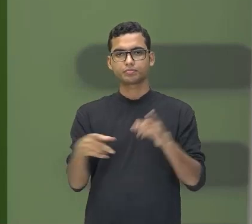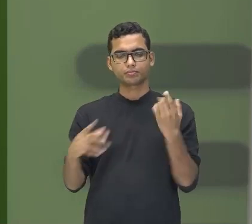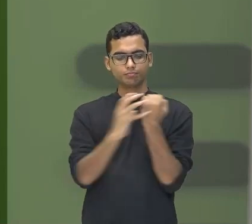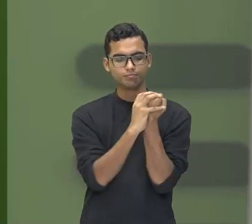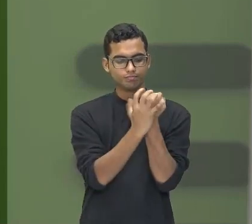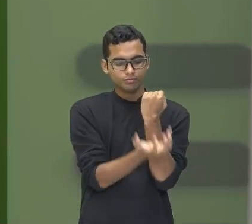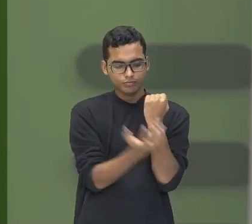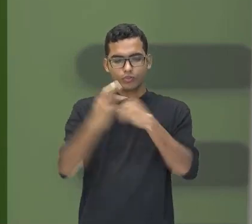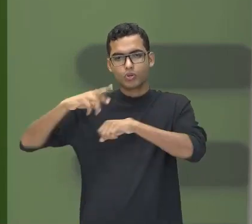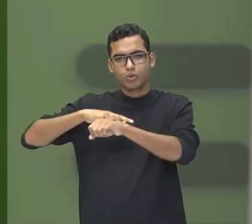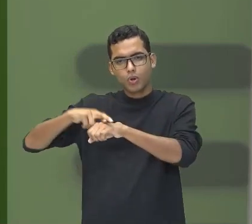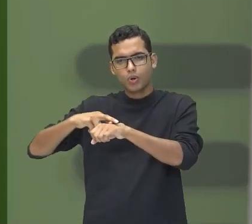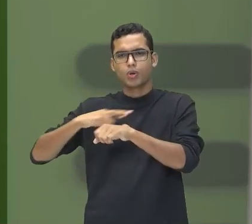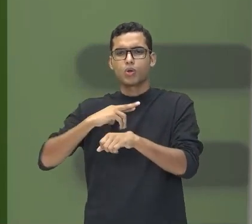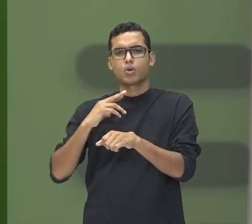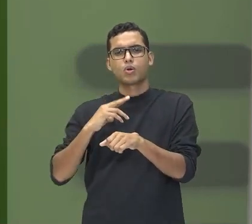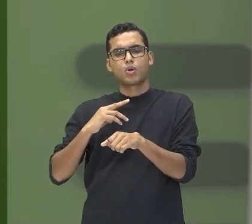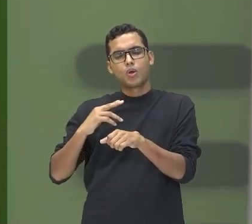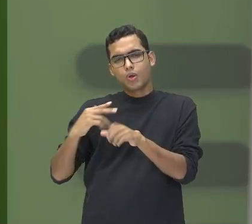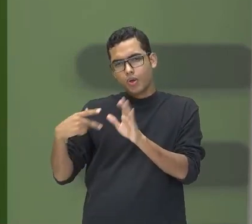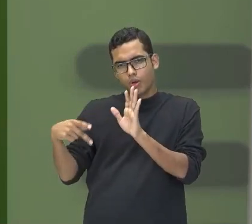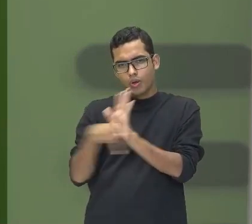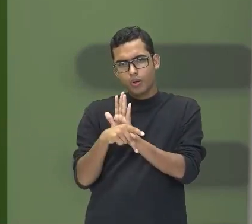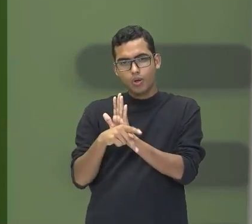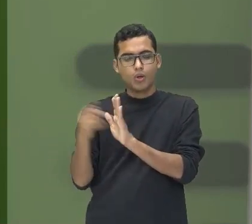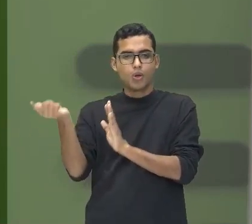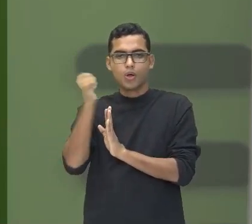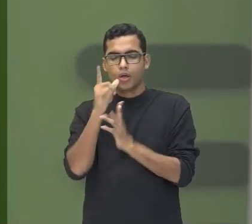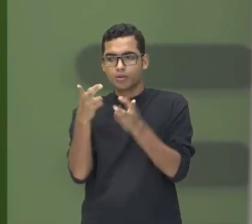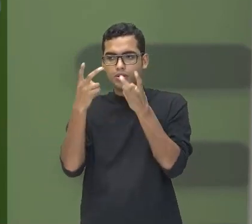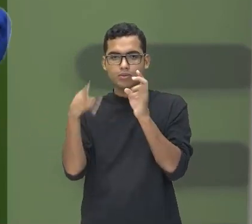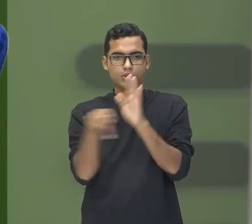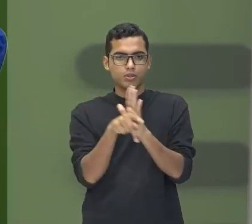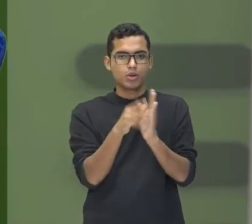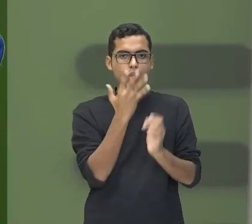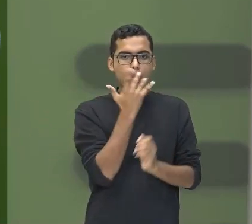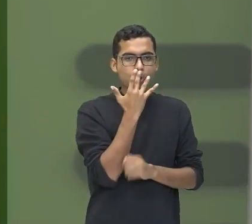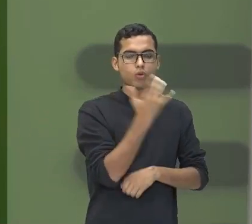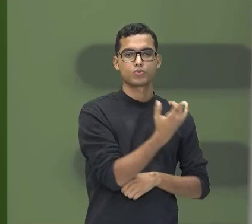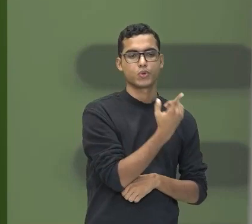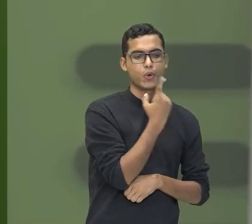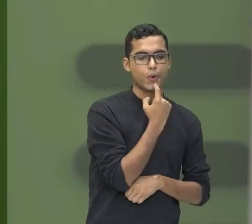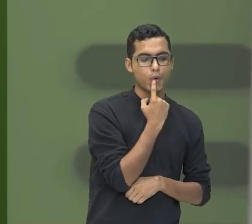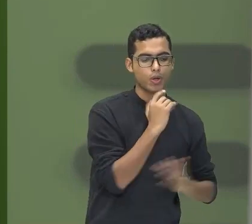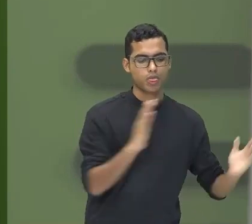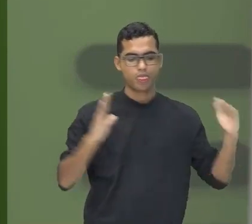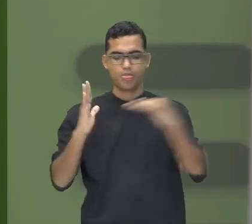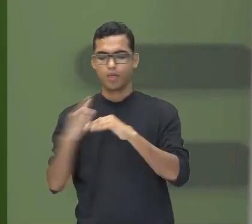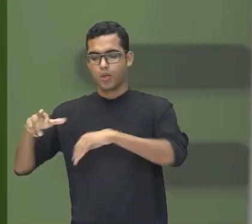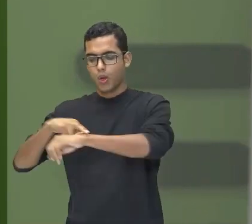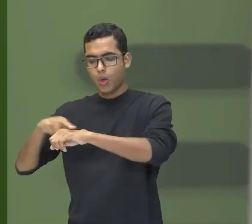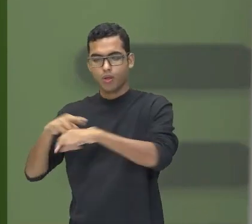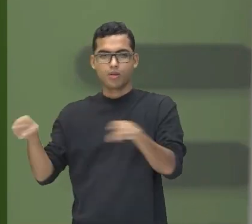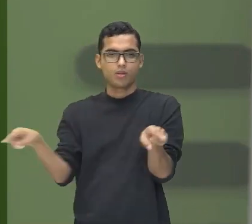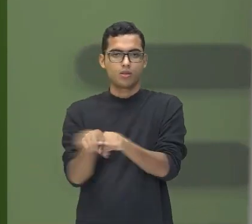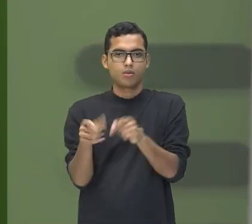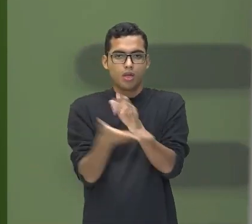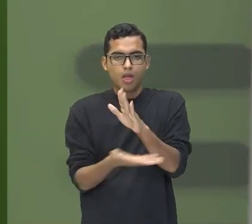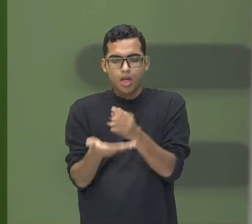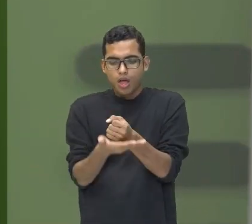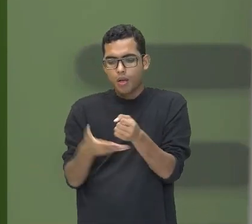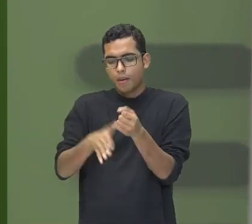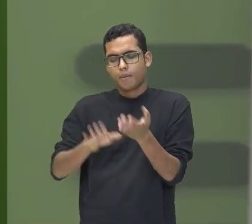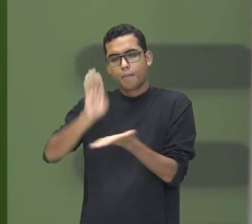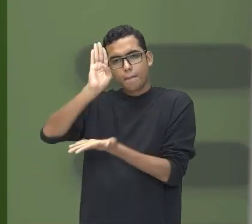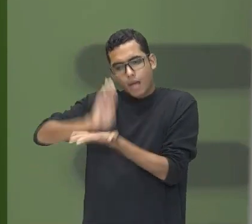ácido, ele vai do vermelho ao roxo, né? E no meio básico, ele vai do verde ao amarelo, né? Quando